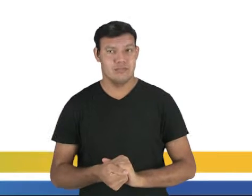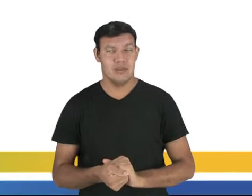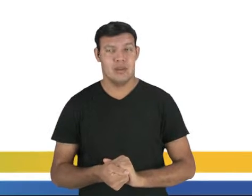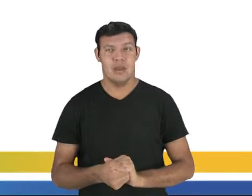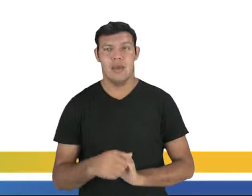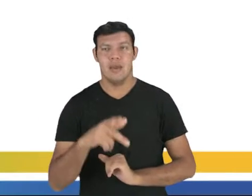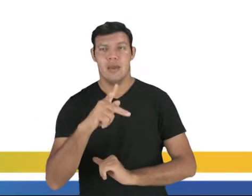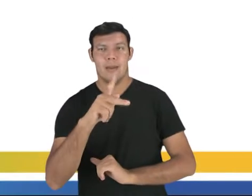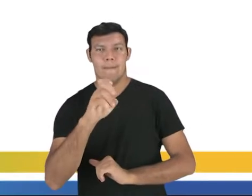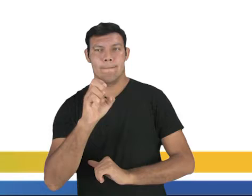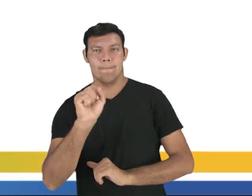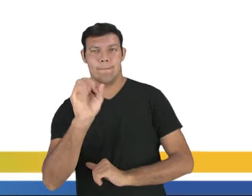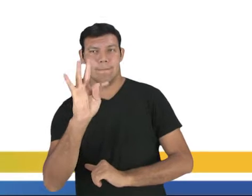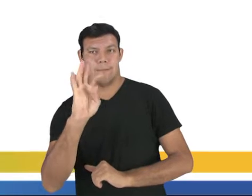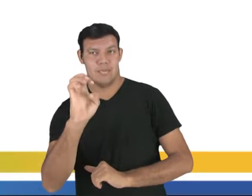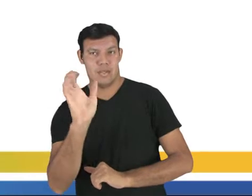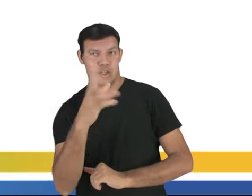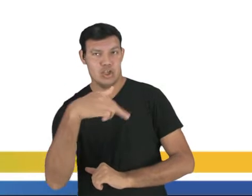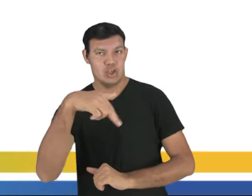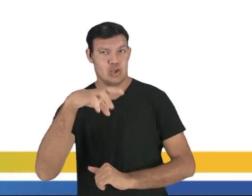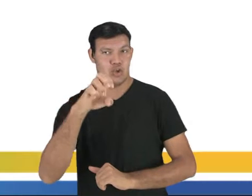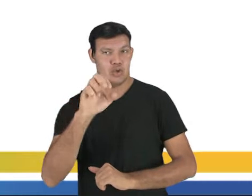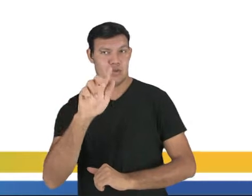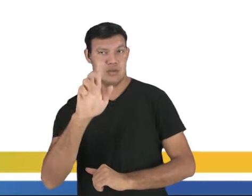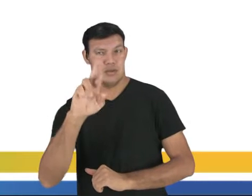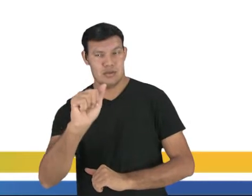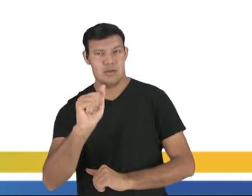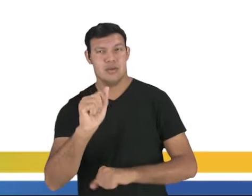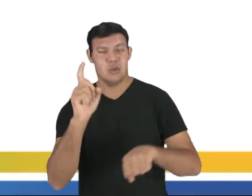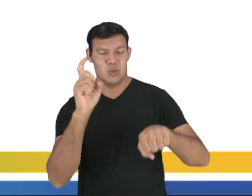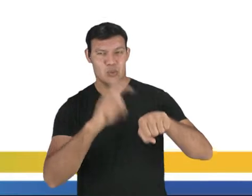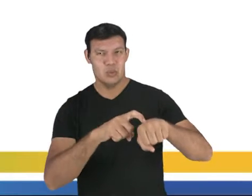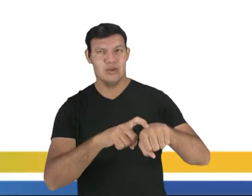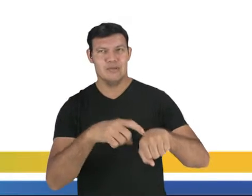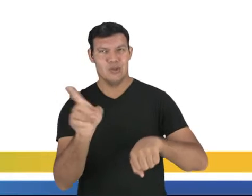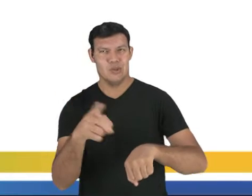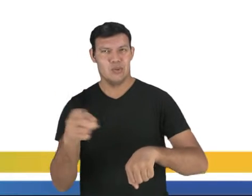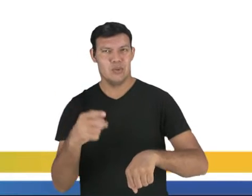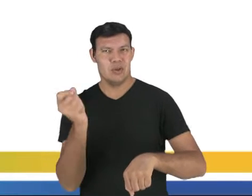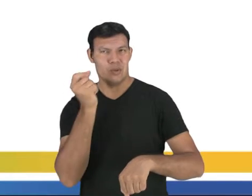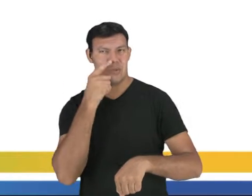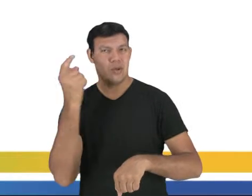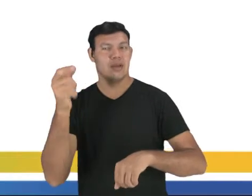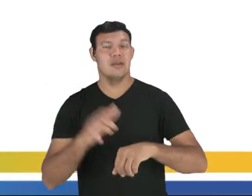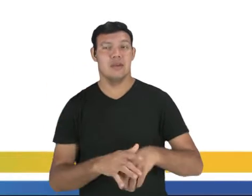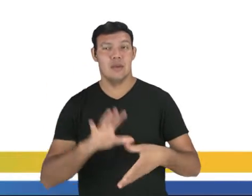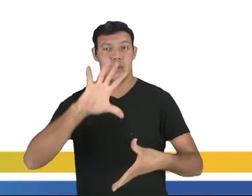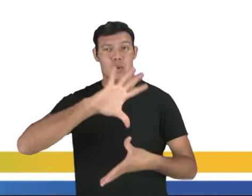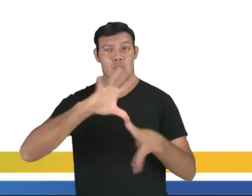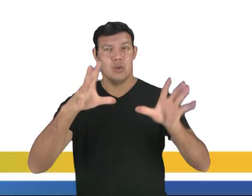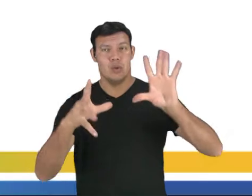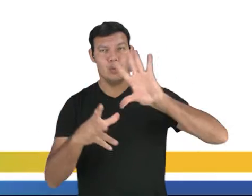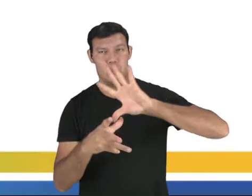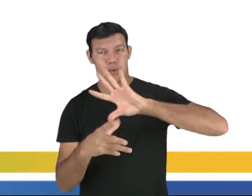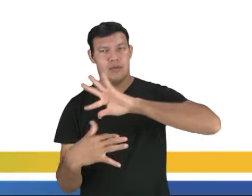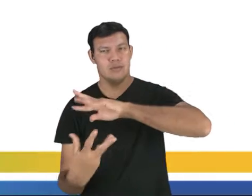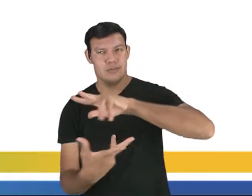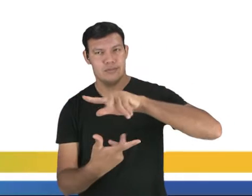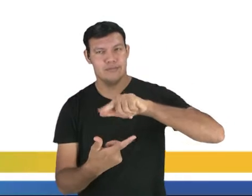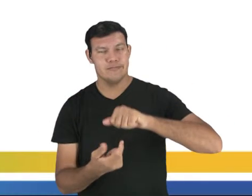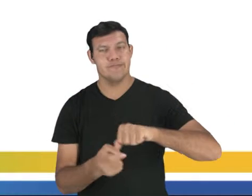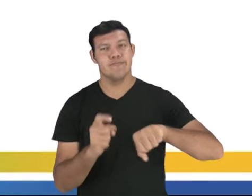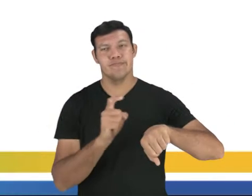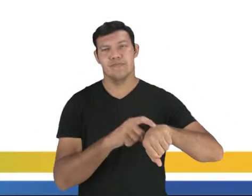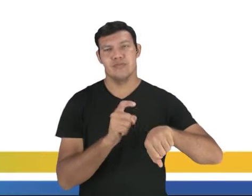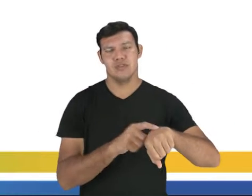negra, era transmitida por ratos, né? E aí, durante a quarentena de Newton, ele utilizou o tempo